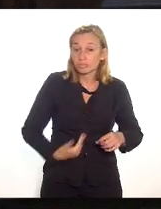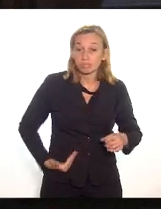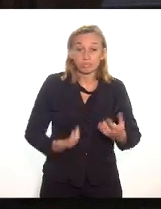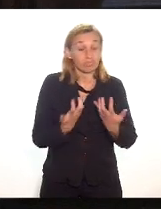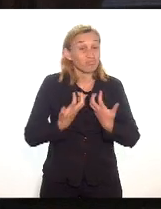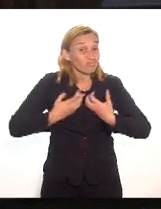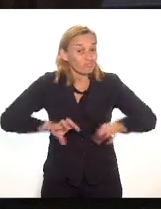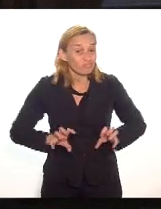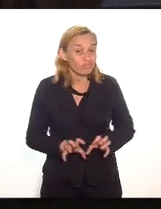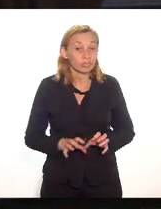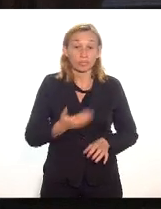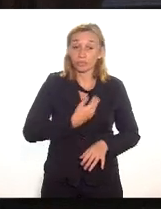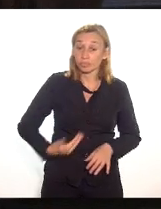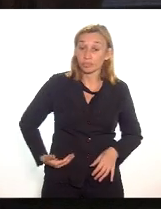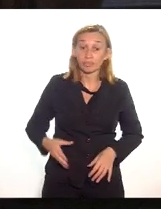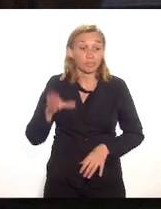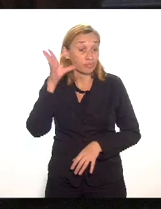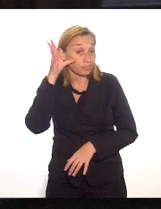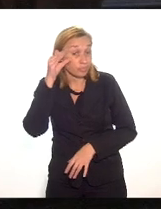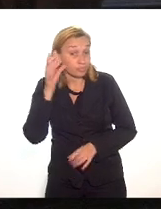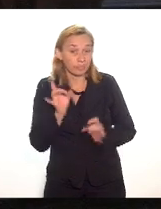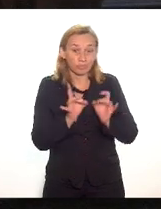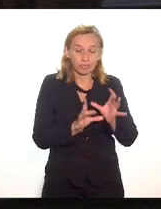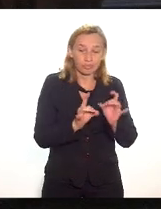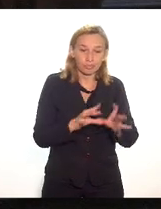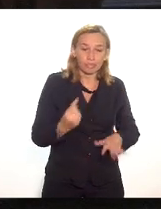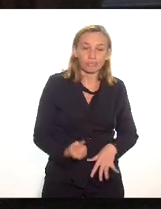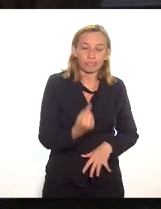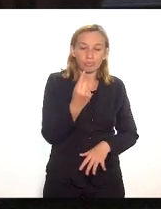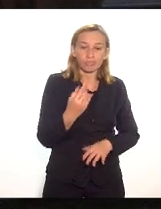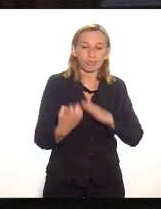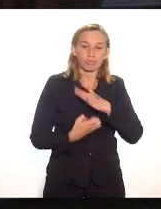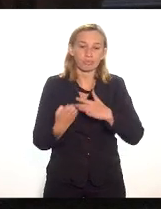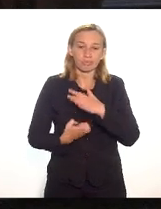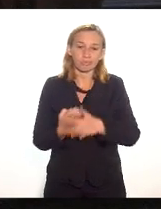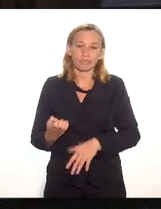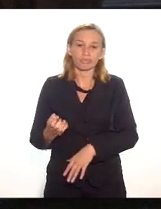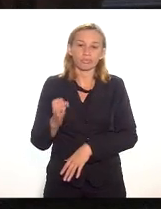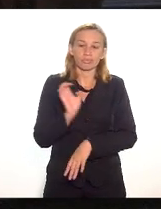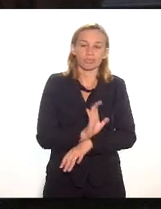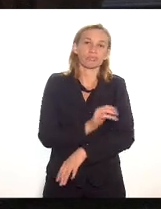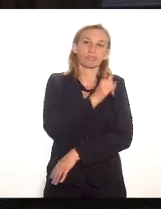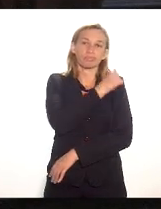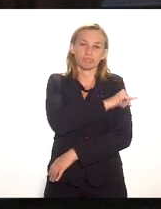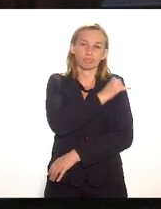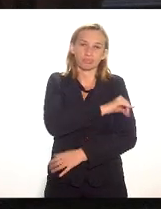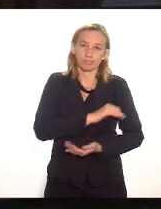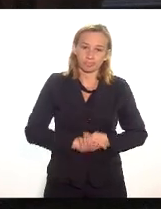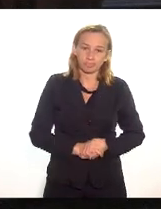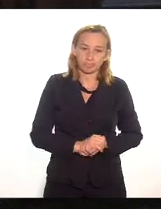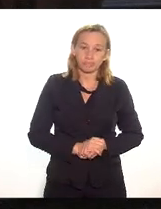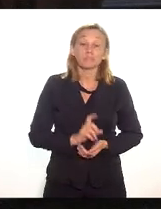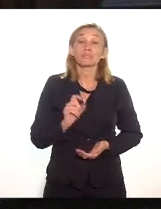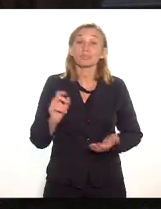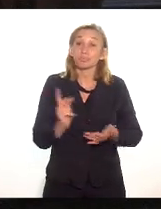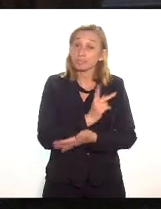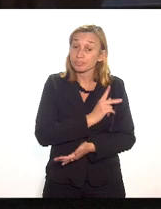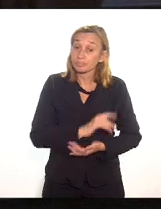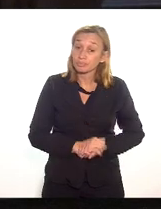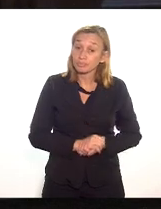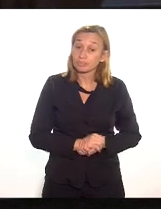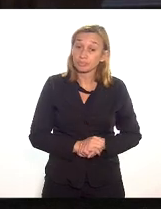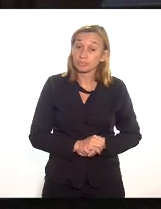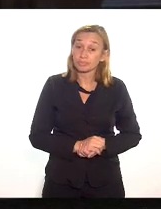tem interesse de vender a única empresa do Rio de Janeiro. E o que estava acontecendo era